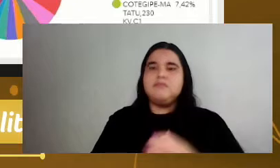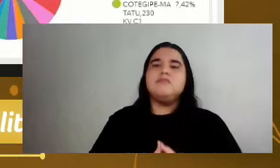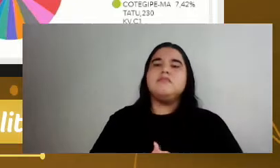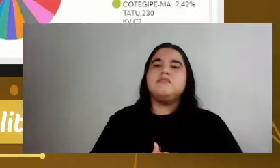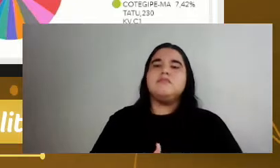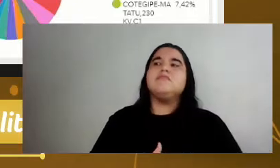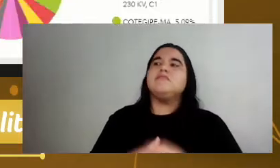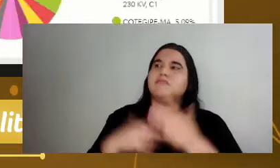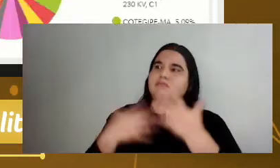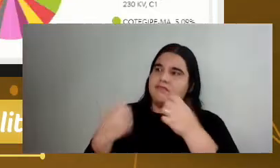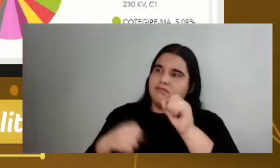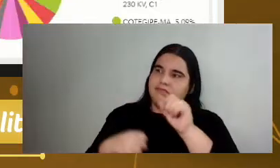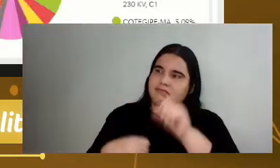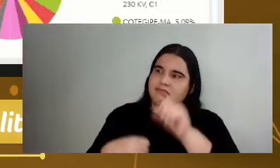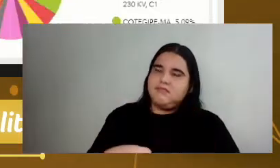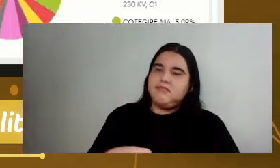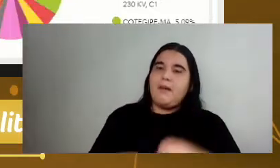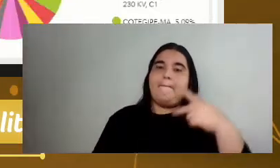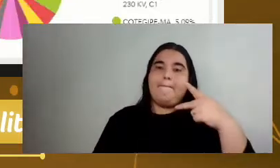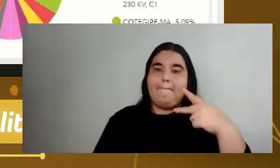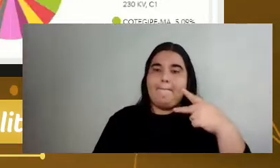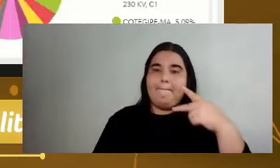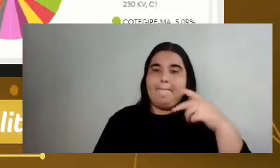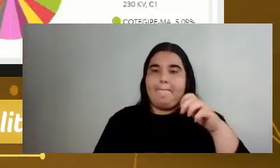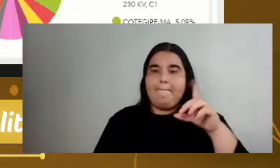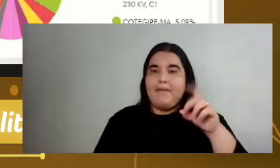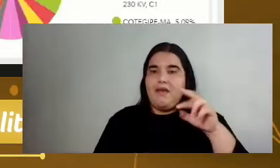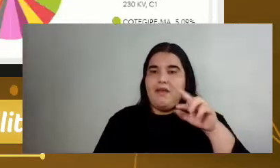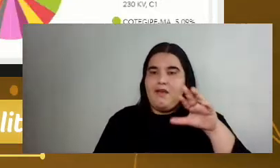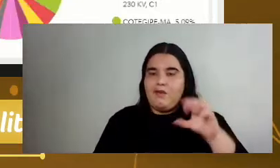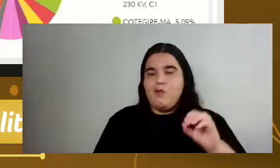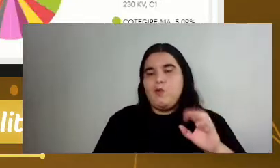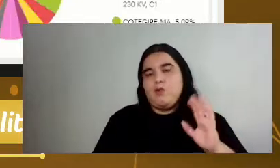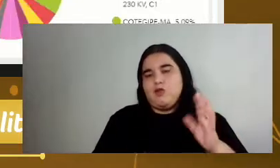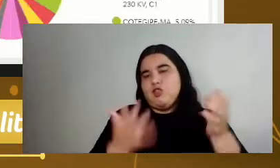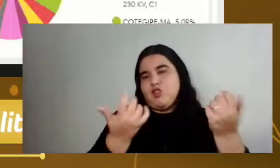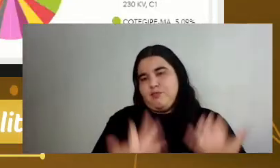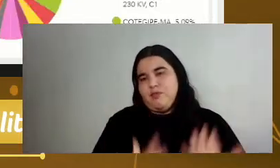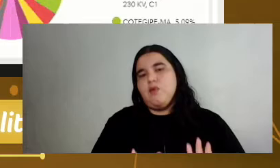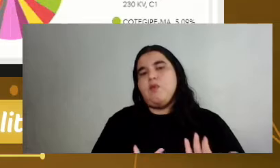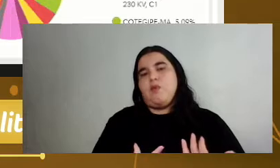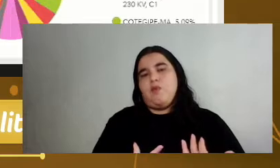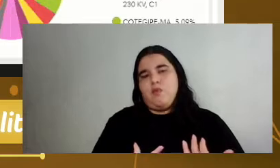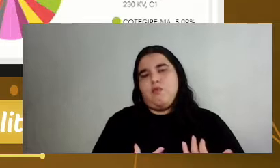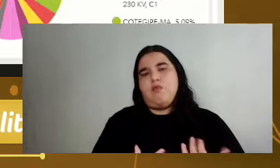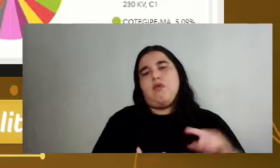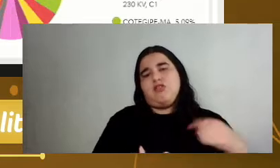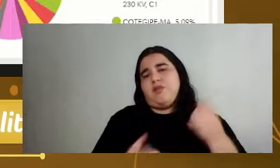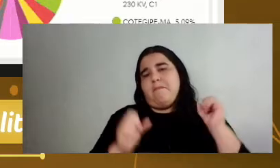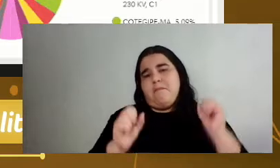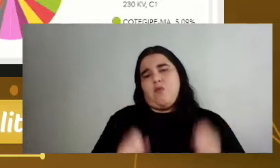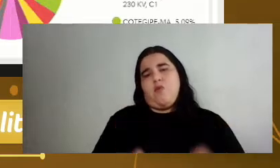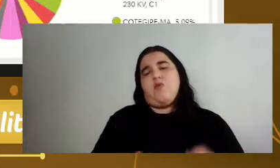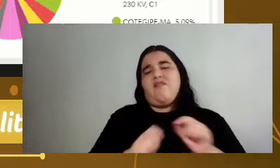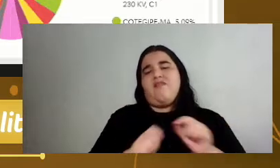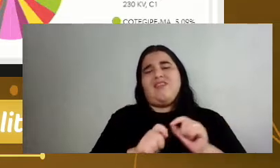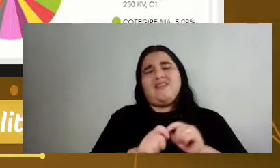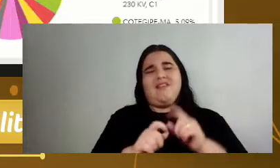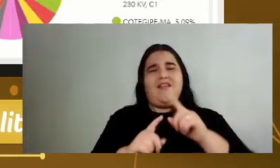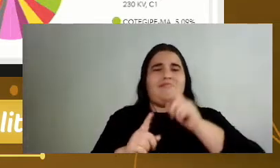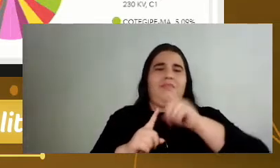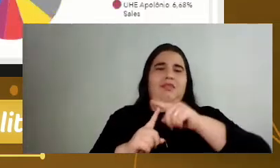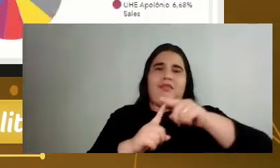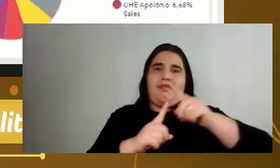Vamos lá, Pedro já falou bem aí que a gente pode fazer aqui diversas filtragens e pesquisas,